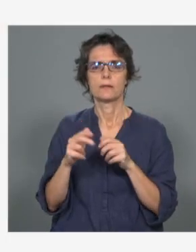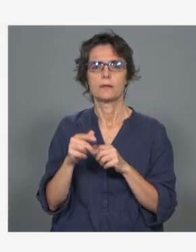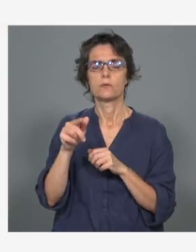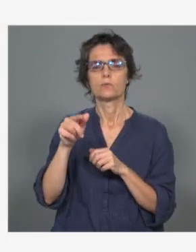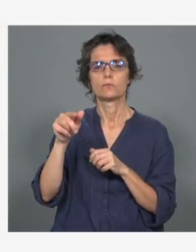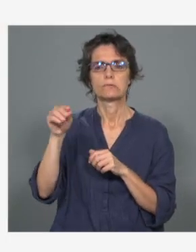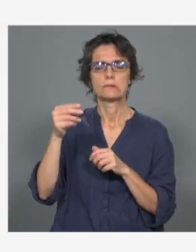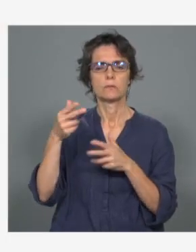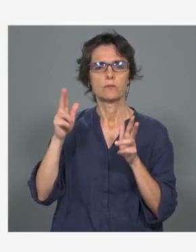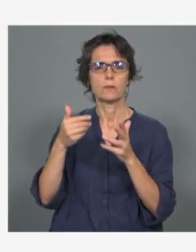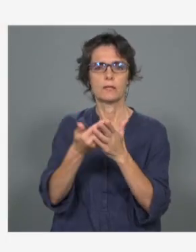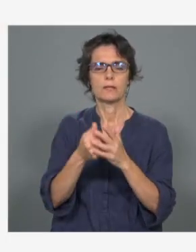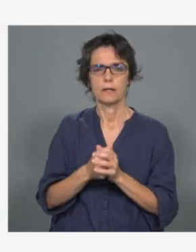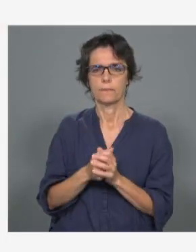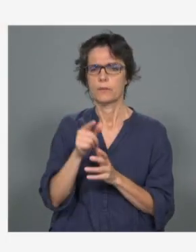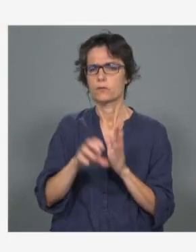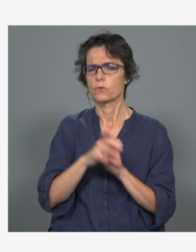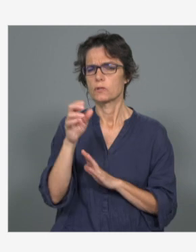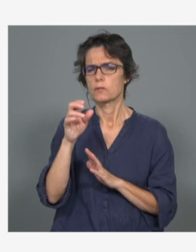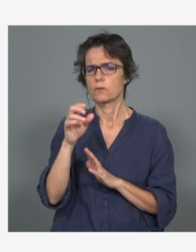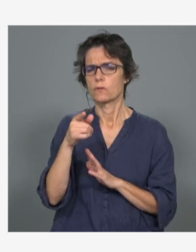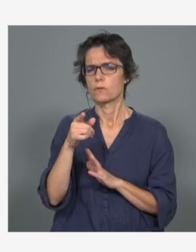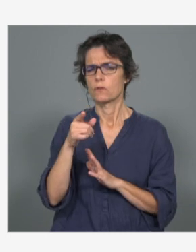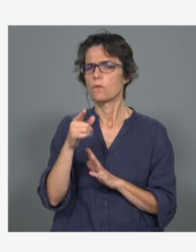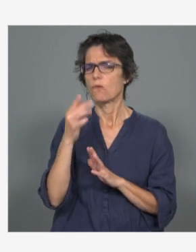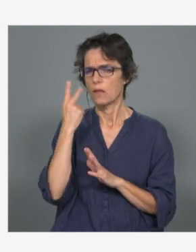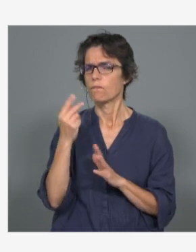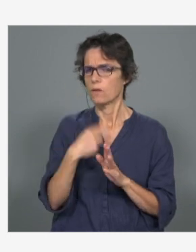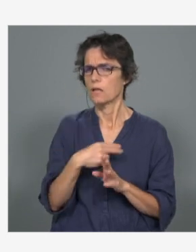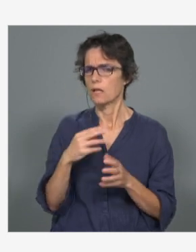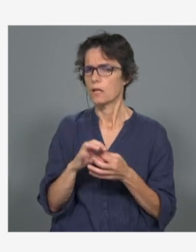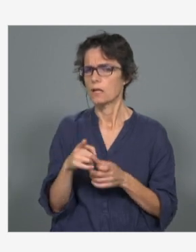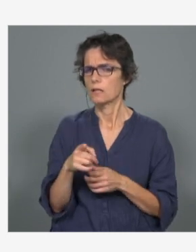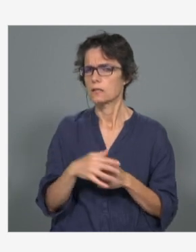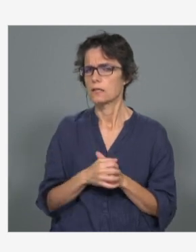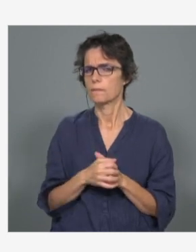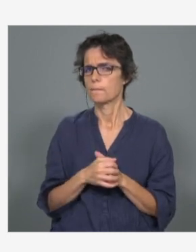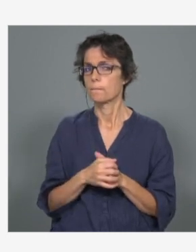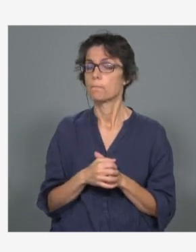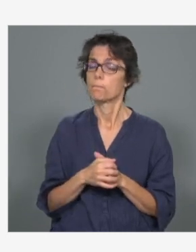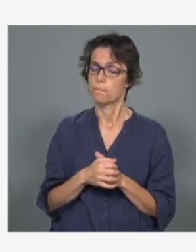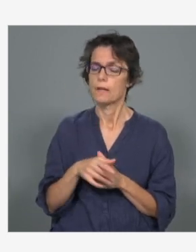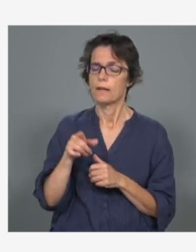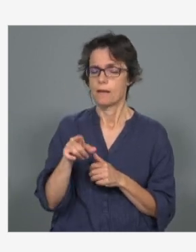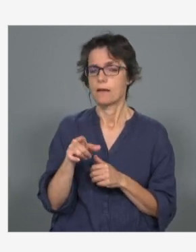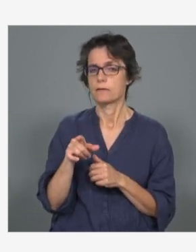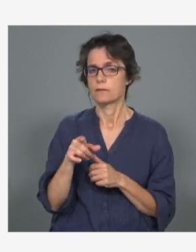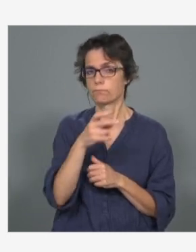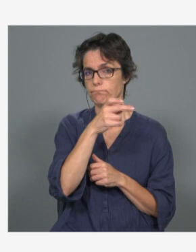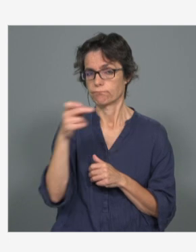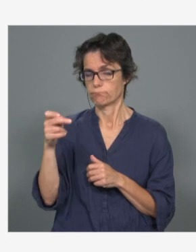também da vida cristã. Eu acho que este chamamento à liberdade, embora lido